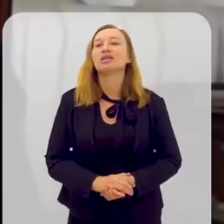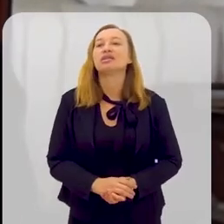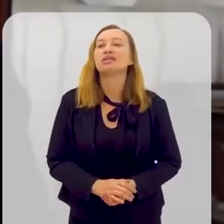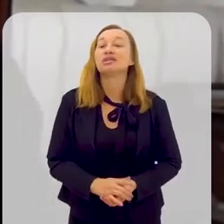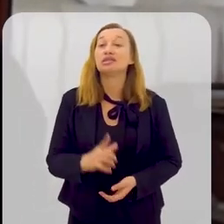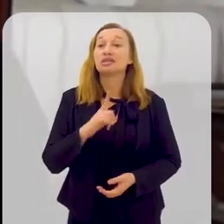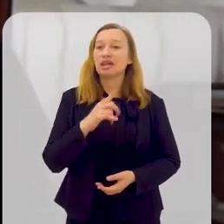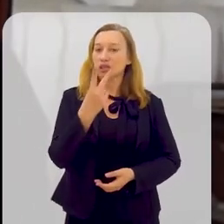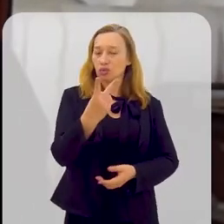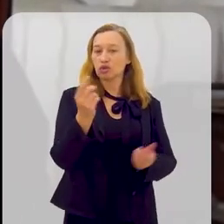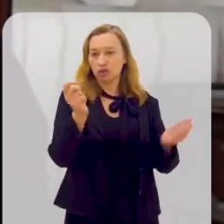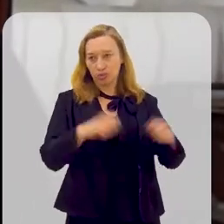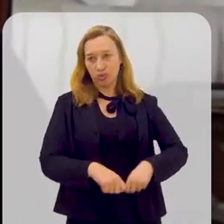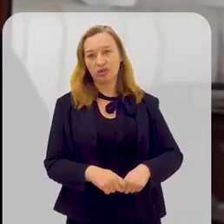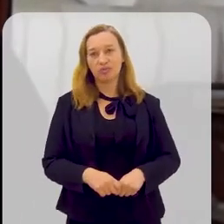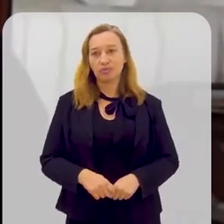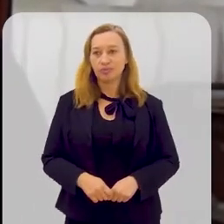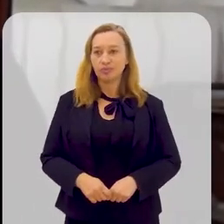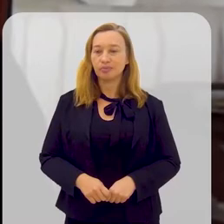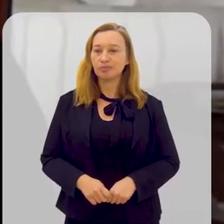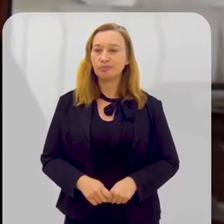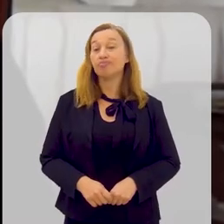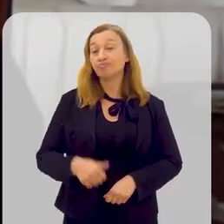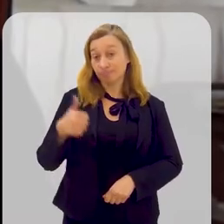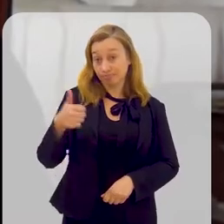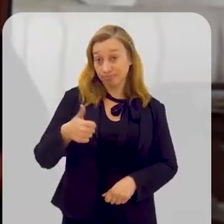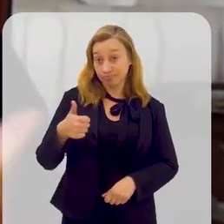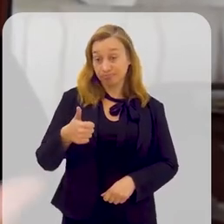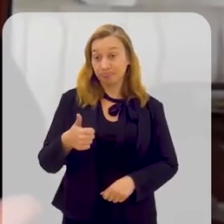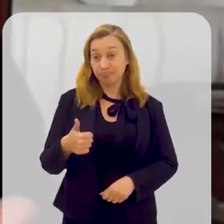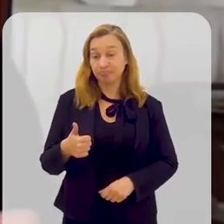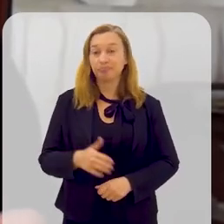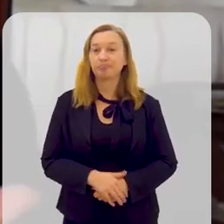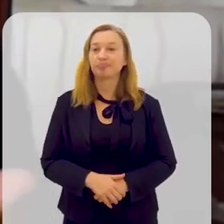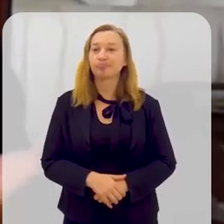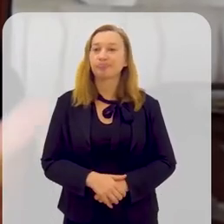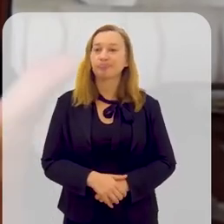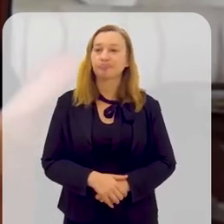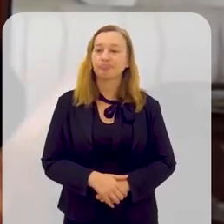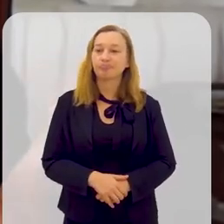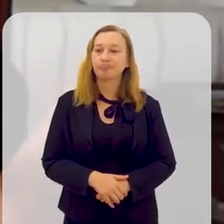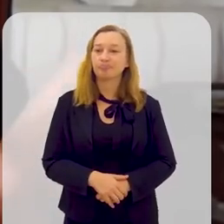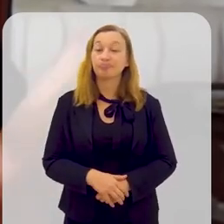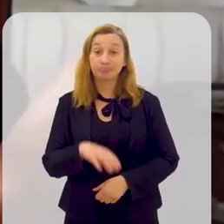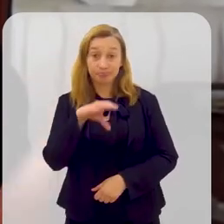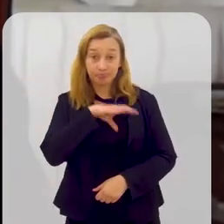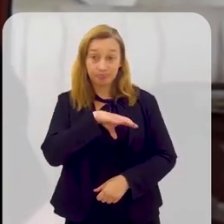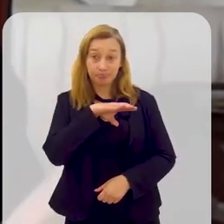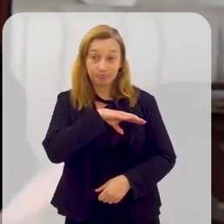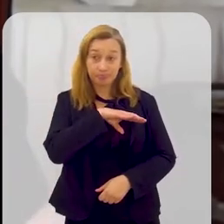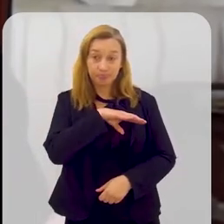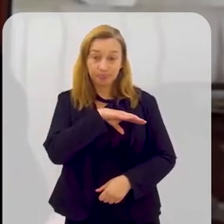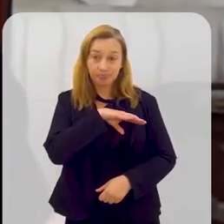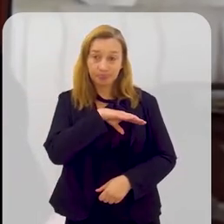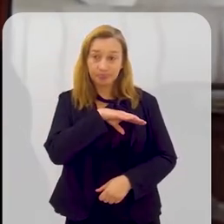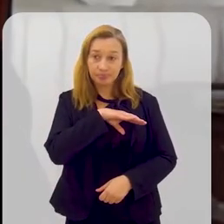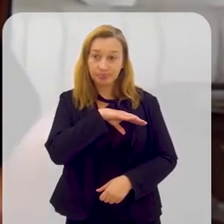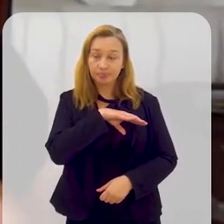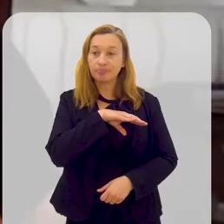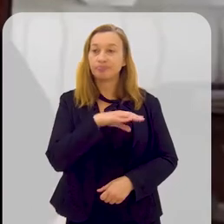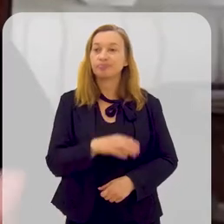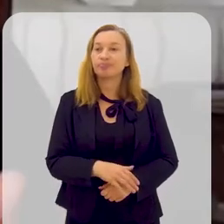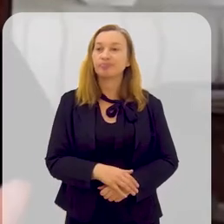só daí a gente tem duas possibilidades uma é de que o português